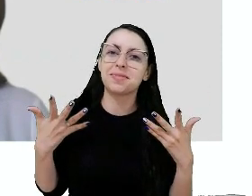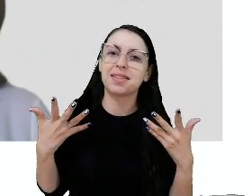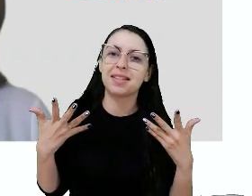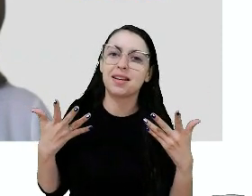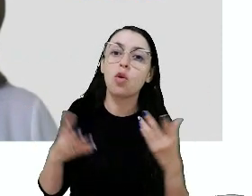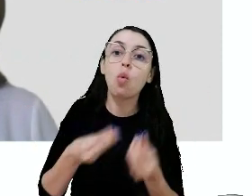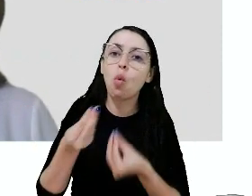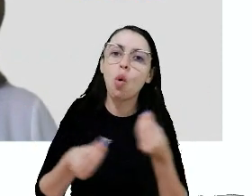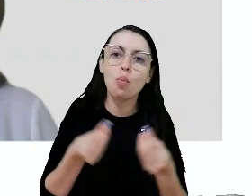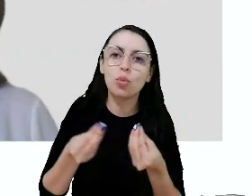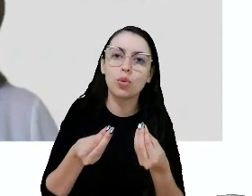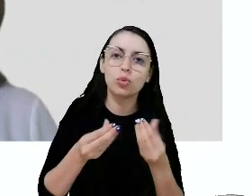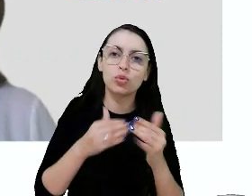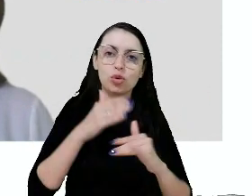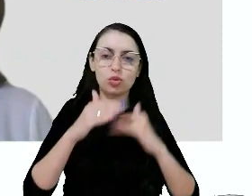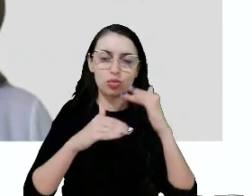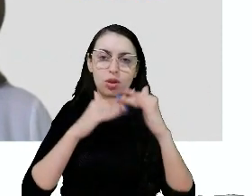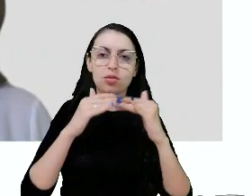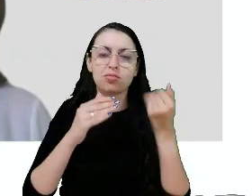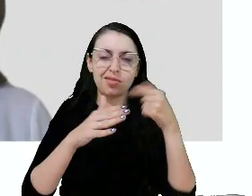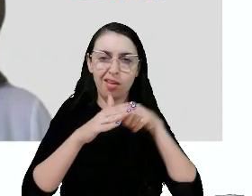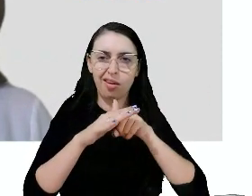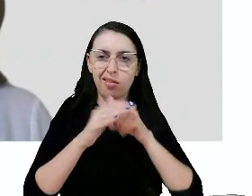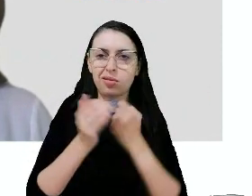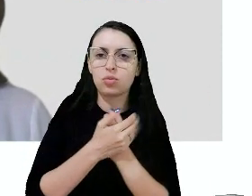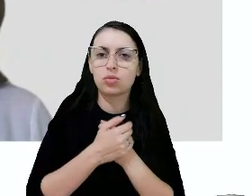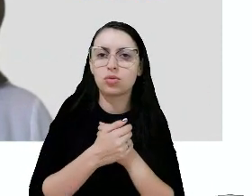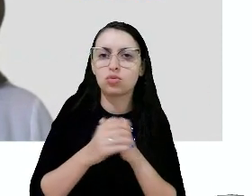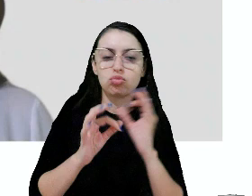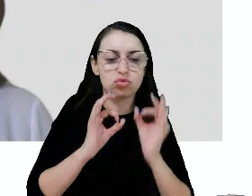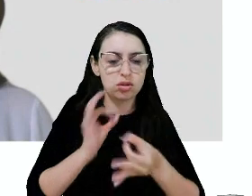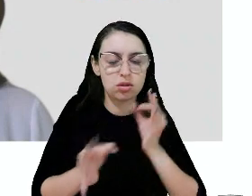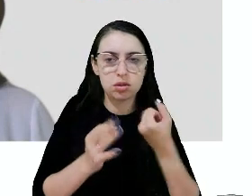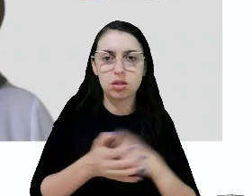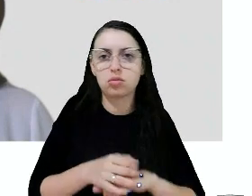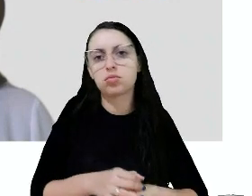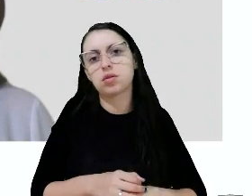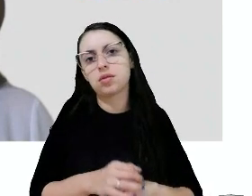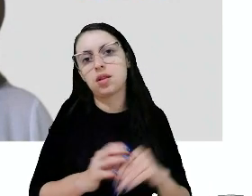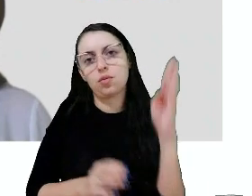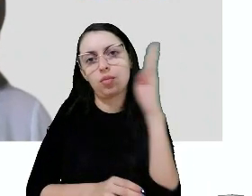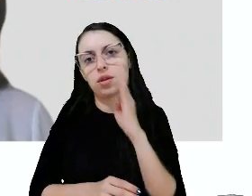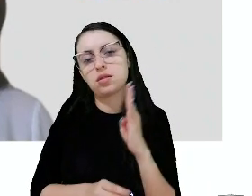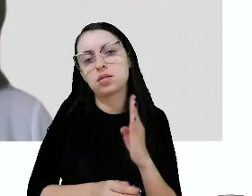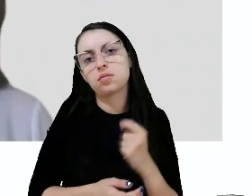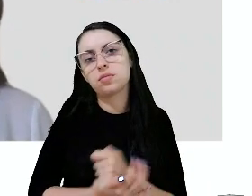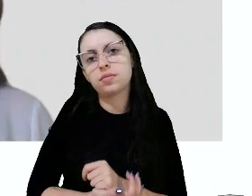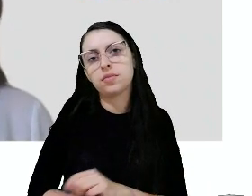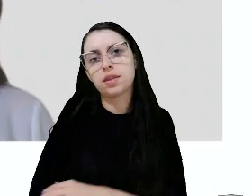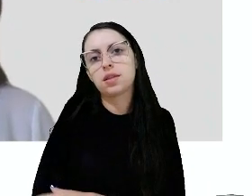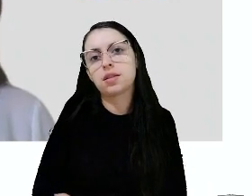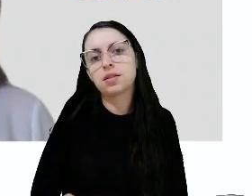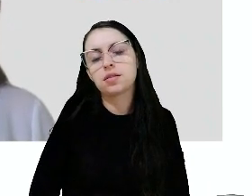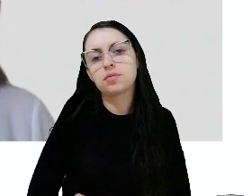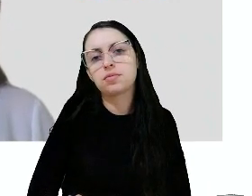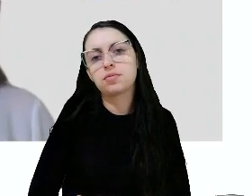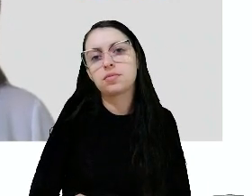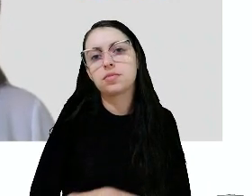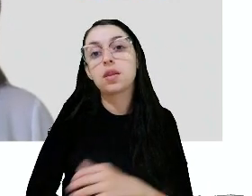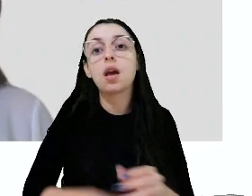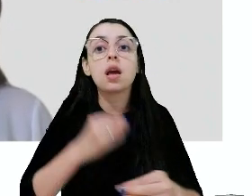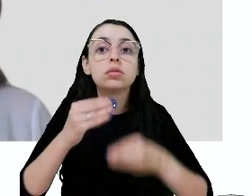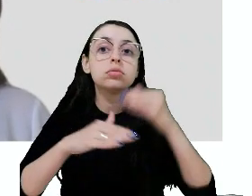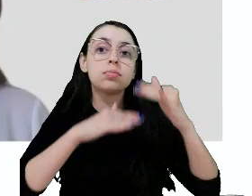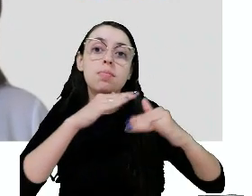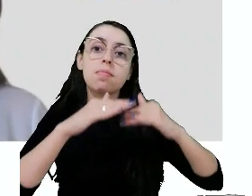de verificar como é que dentro dos organismos do sistema de justiça brasileiro, não é, está